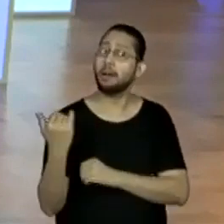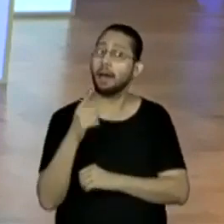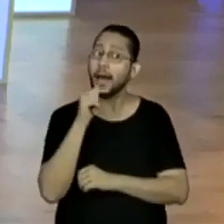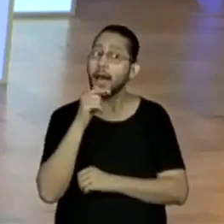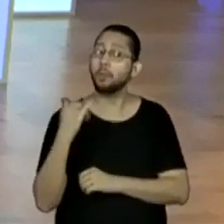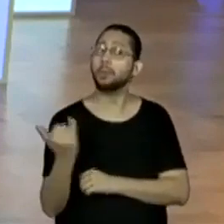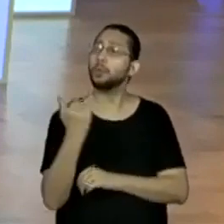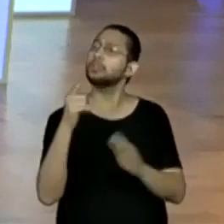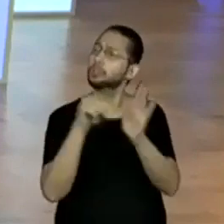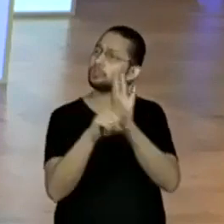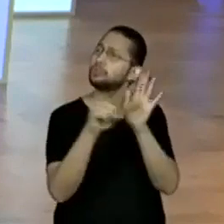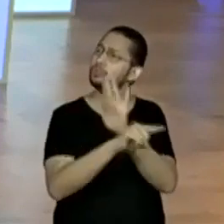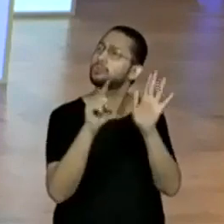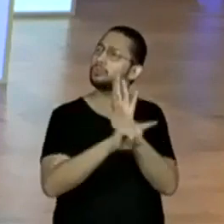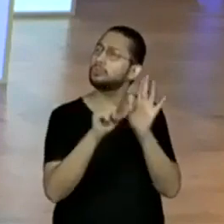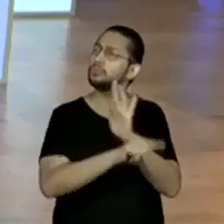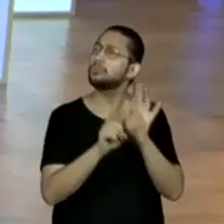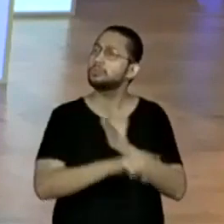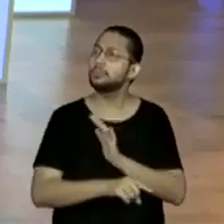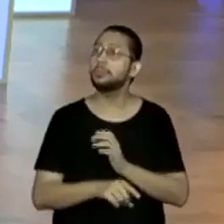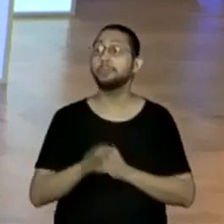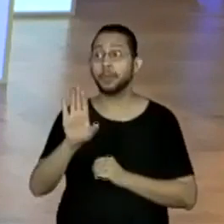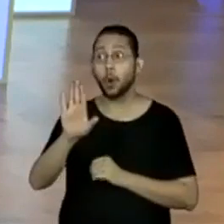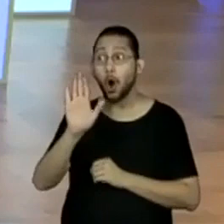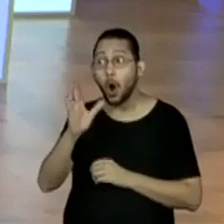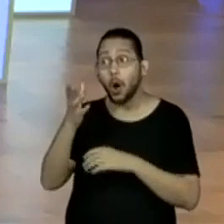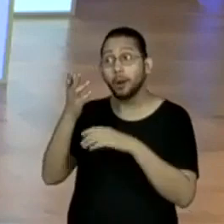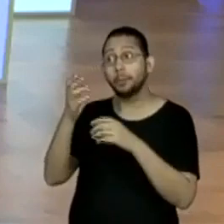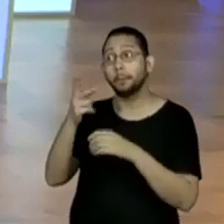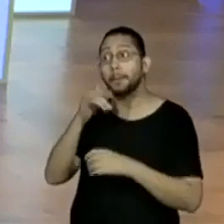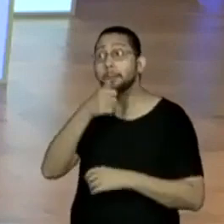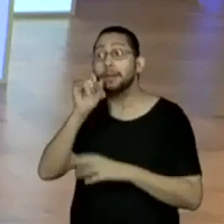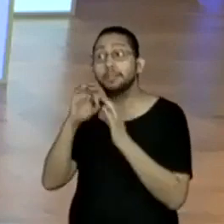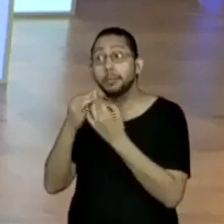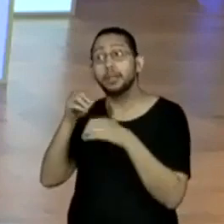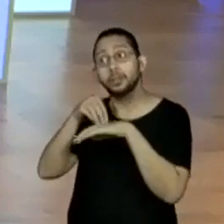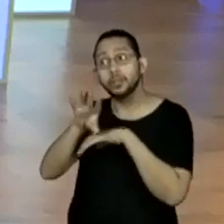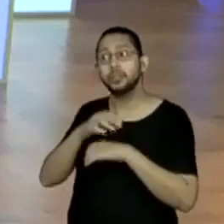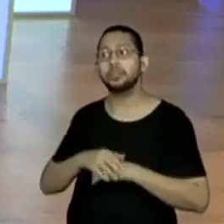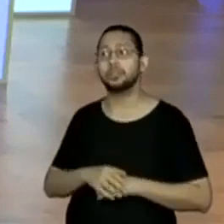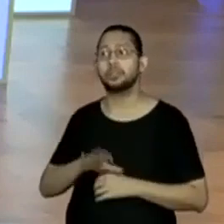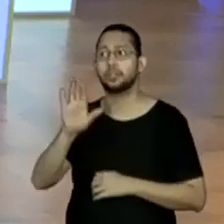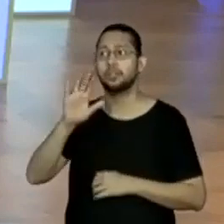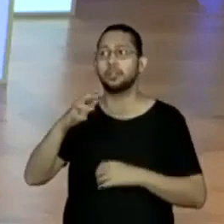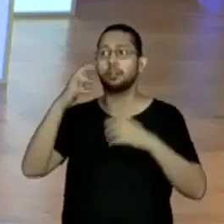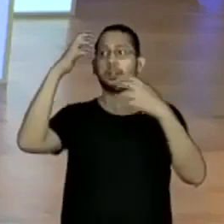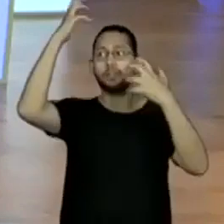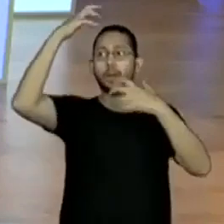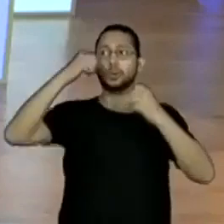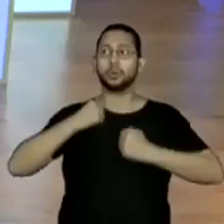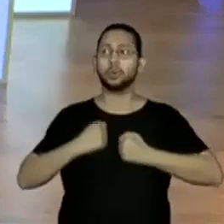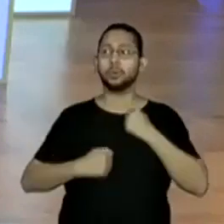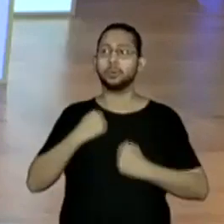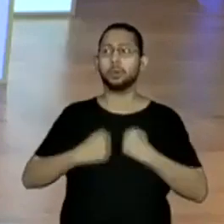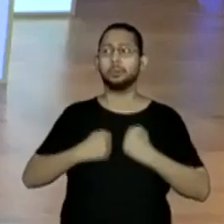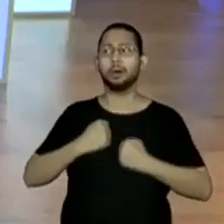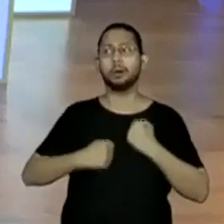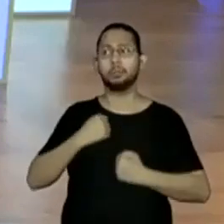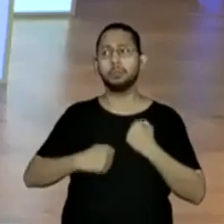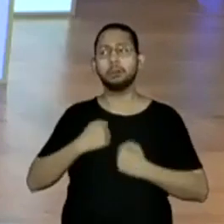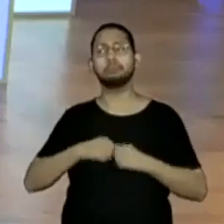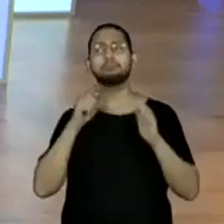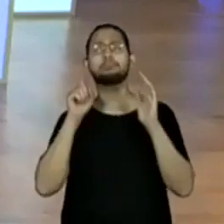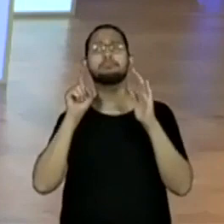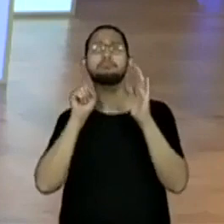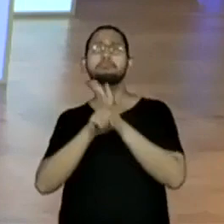passando. Então, para além do Rio Tietê, vou te dar outra dica. Quando for tomar um banho, alguma coisa, sempre faz essa reflexão com a